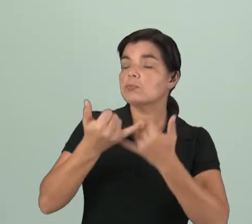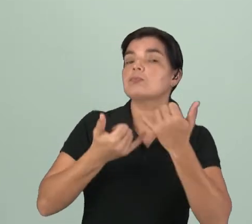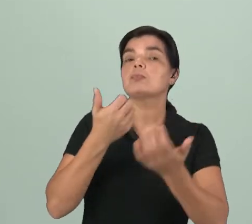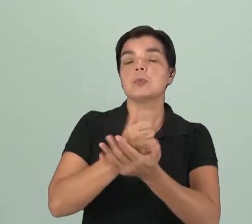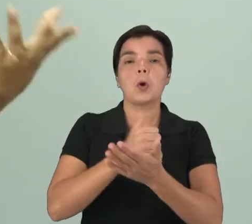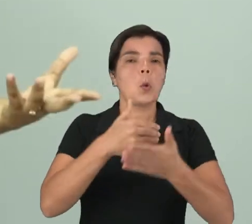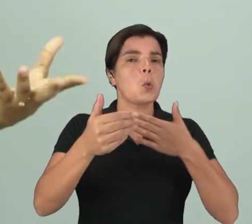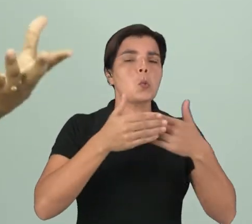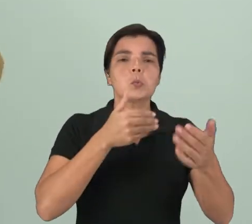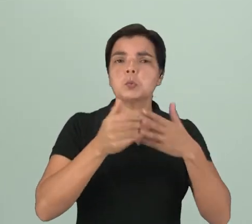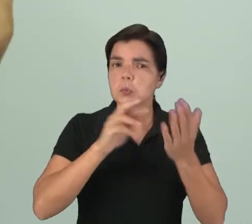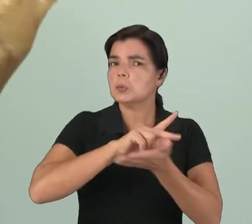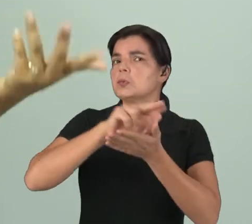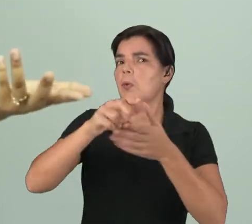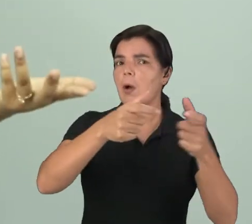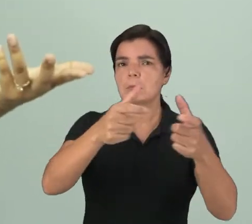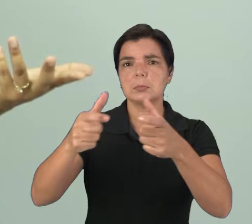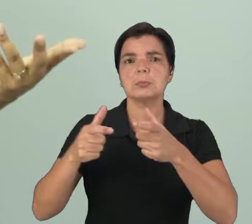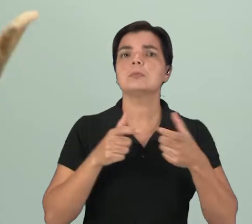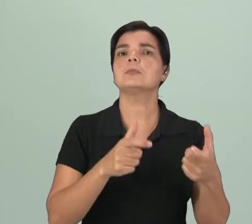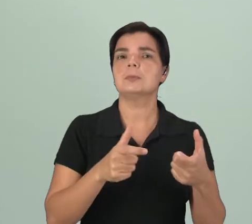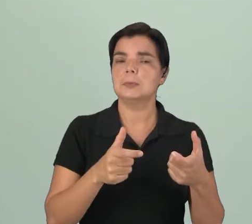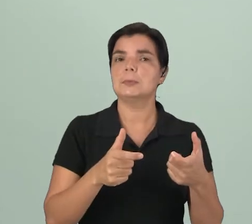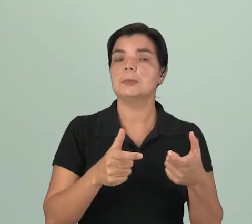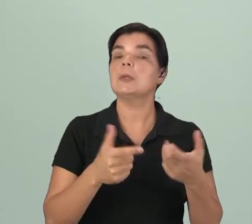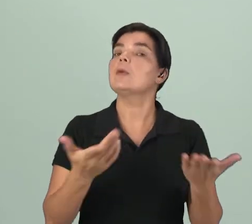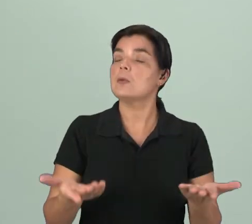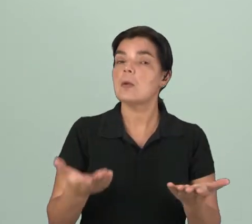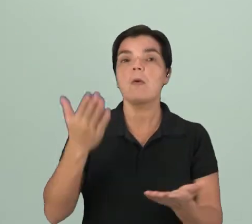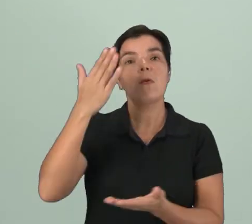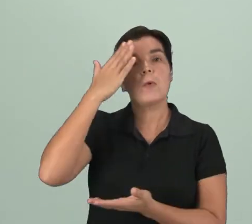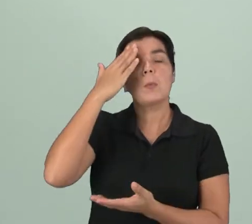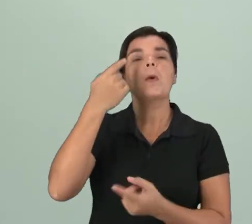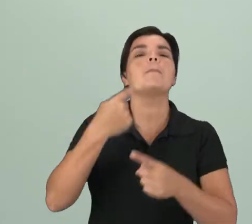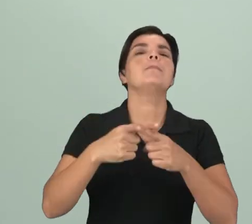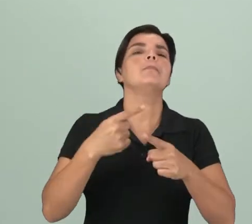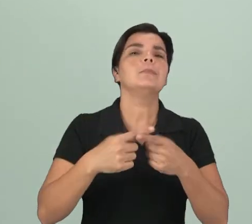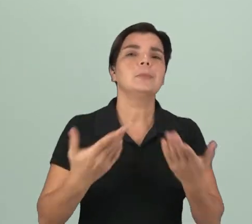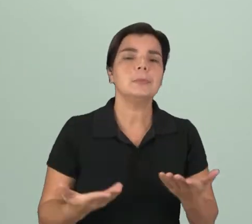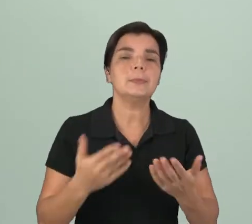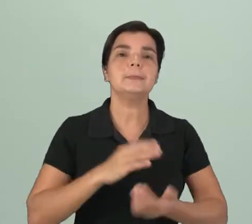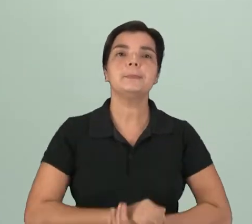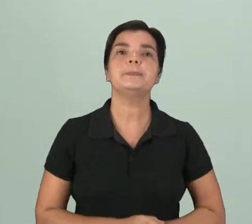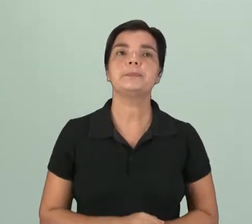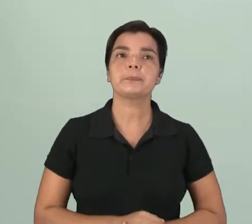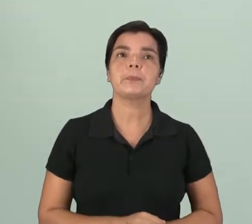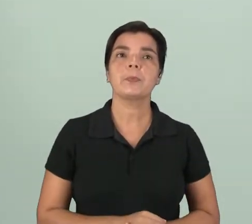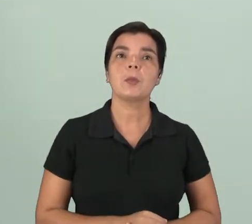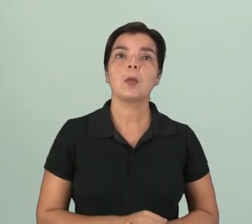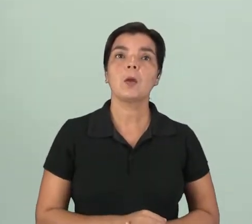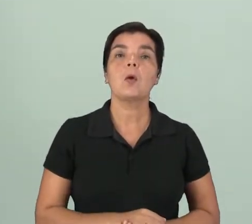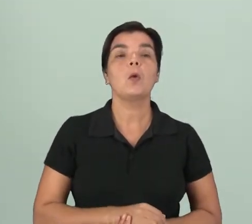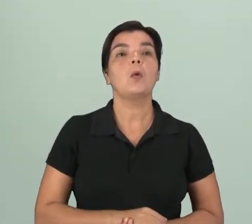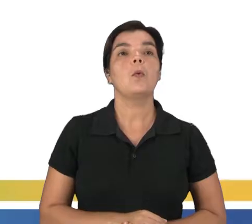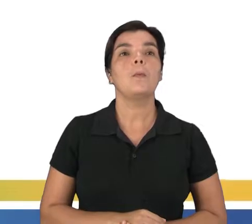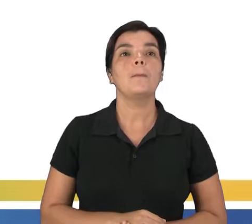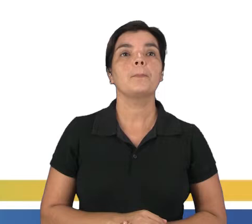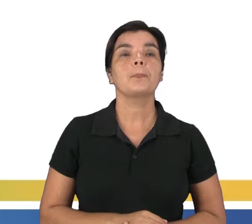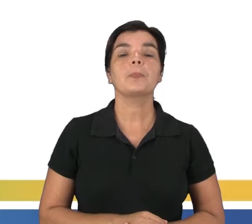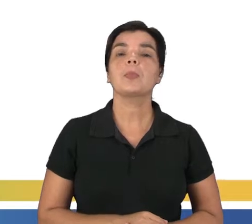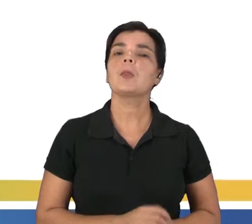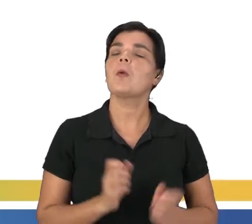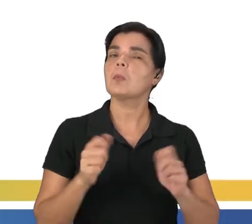jogados em vários locais, né? E a gente vai entender o porquê disso, né?